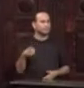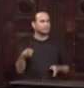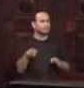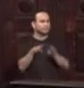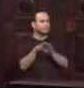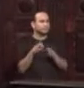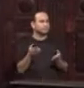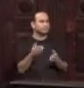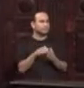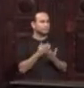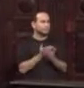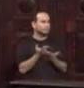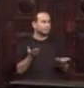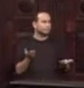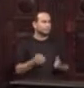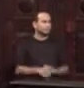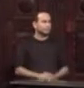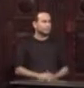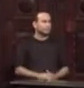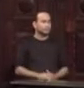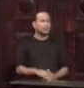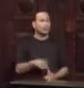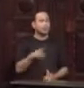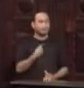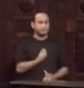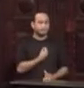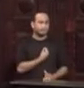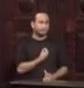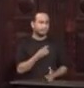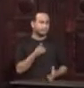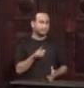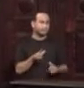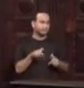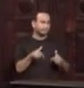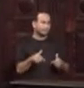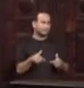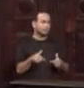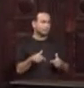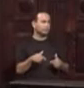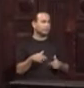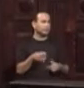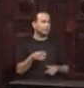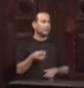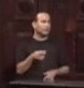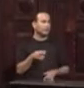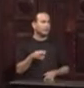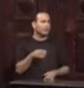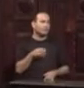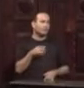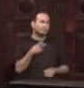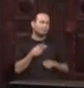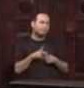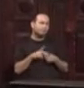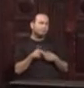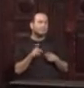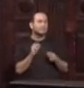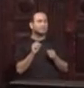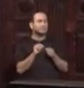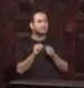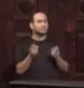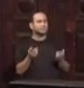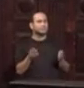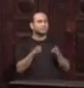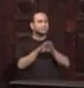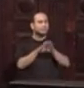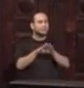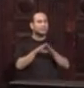oferta, não da oferta, mas da presença da rede física estadual, e isso implicará provavelmente um fechamento de centenas